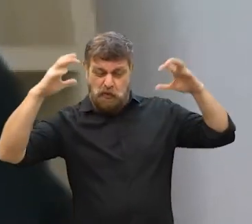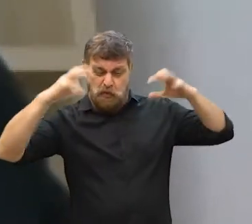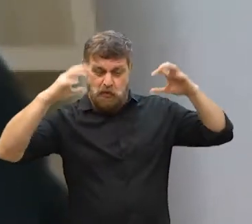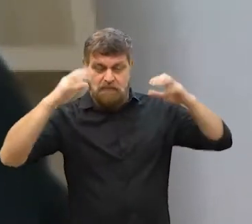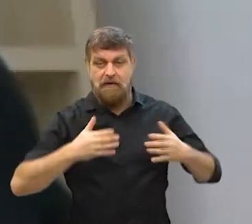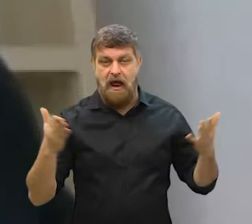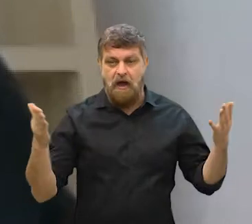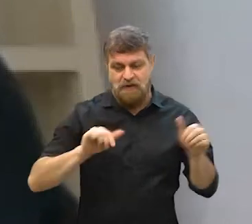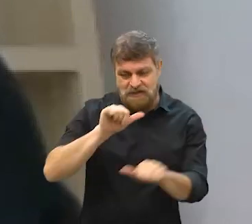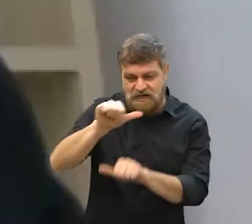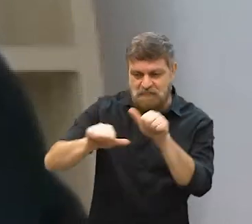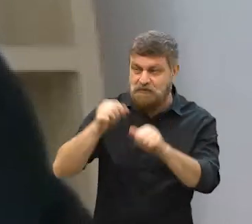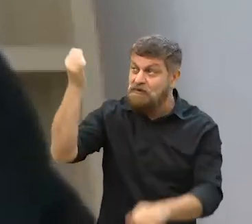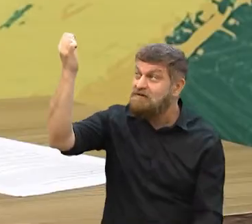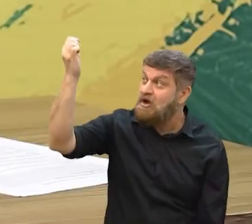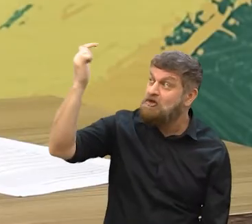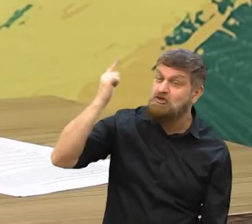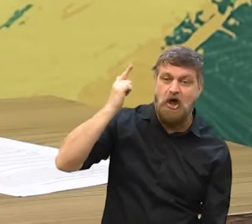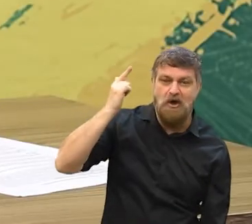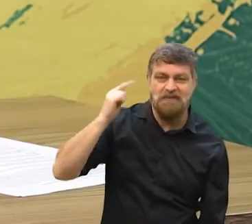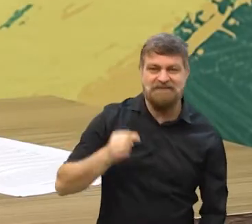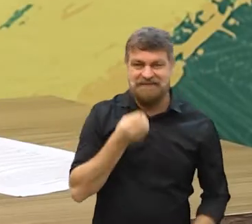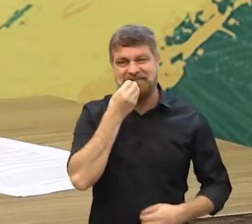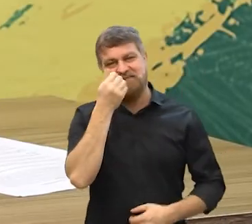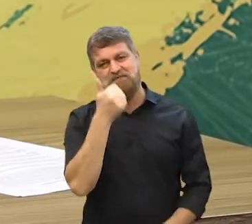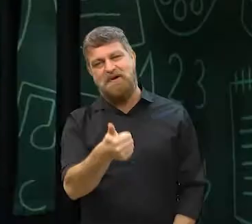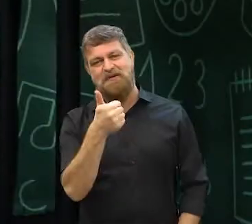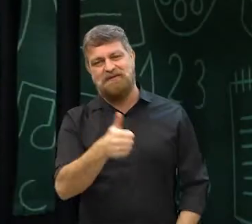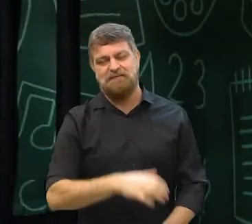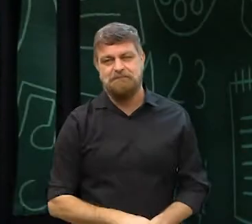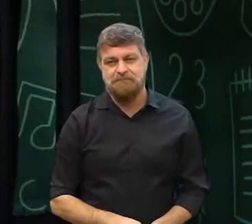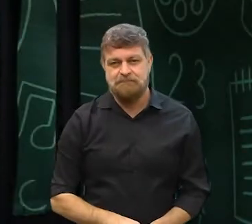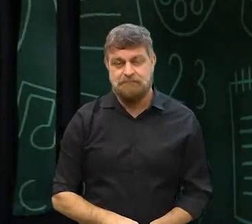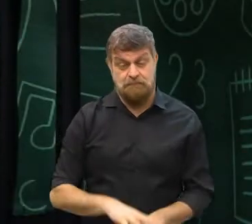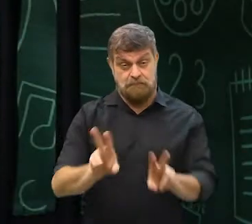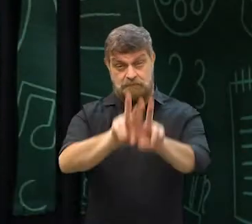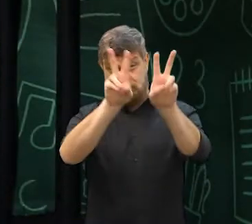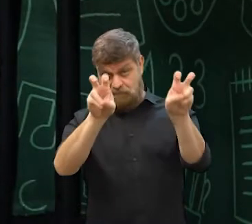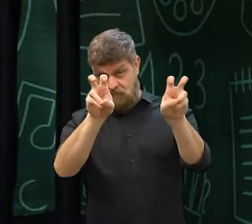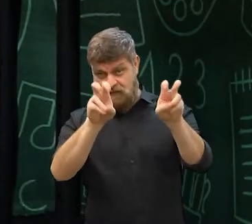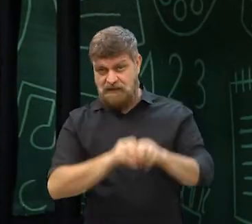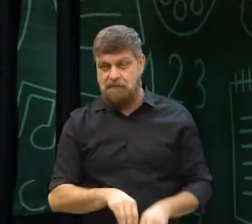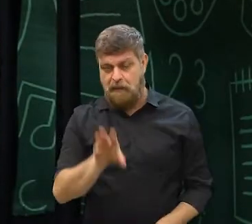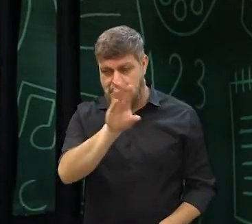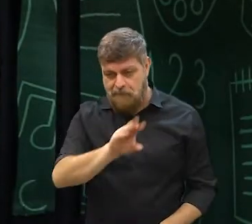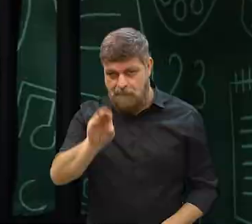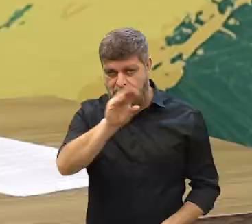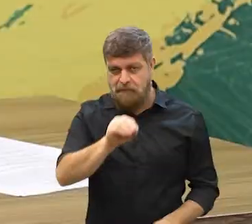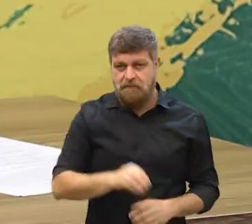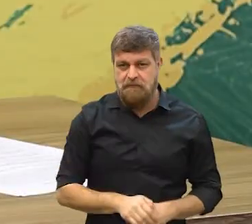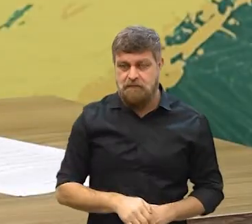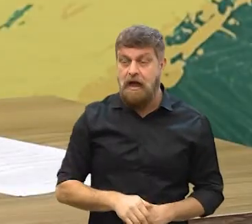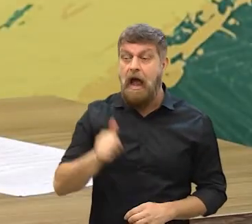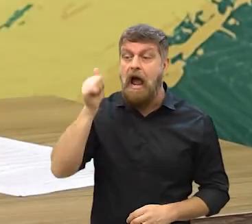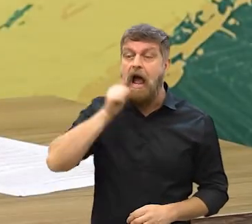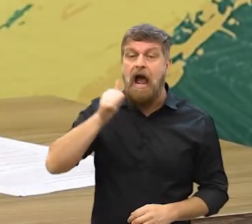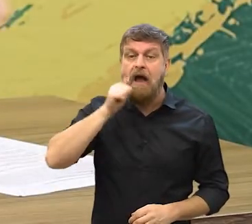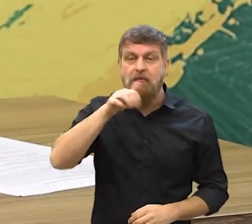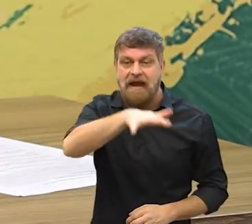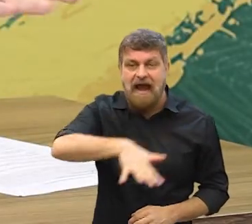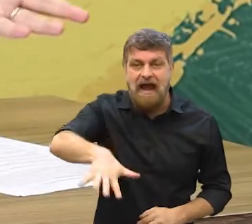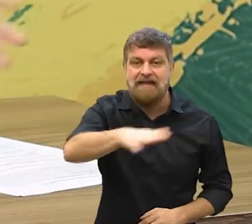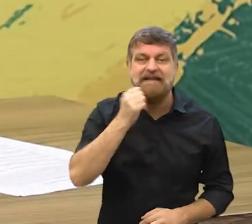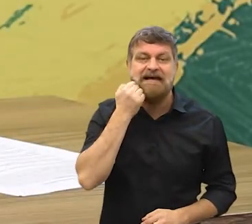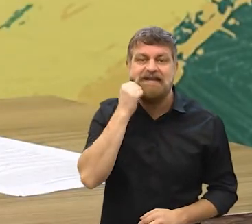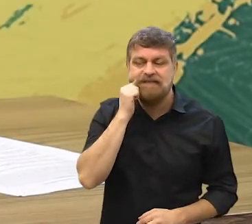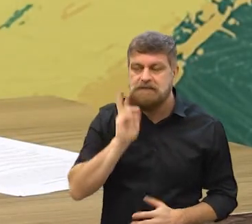mas hoje está até com um sol. Que bom, que bom. Bom, vamos falar então sobre esse espaço da mulher na ciência.